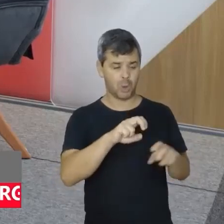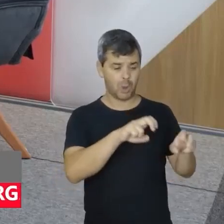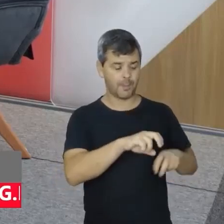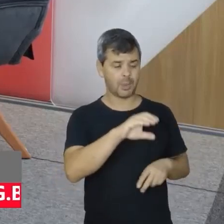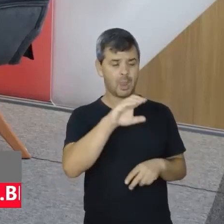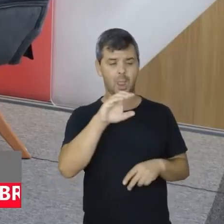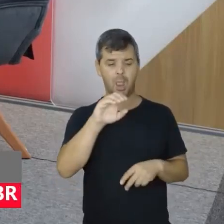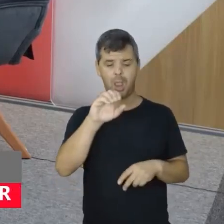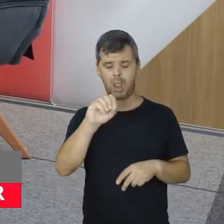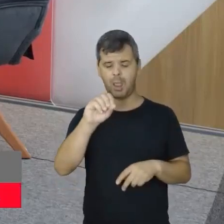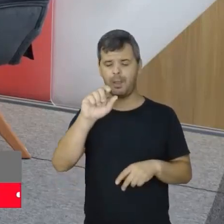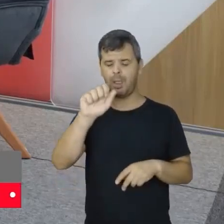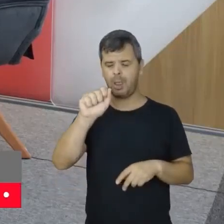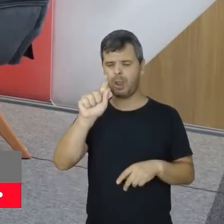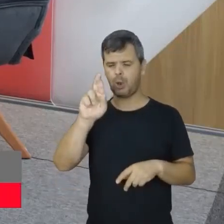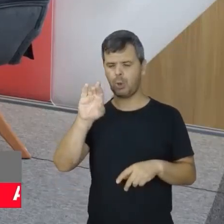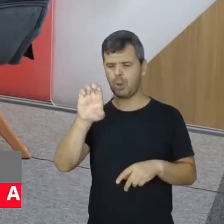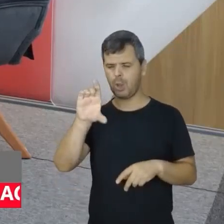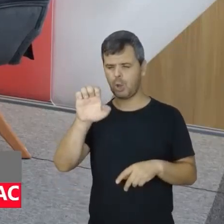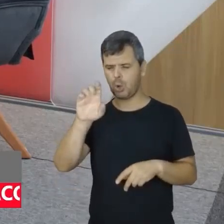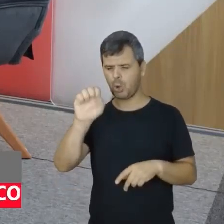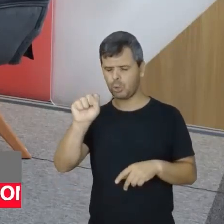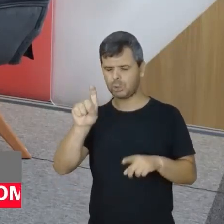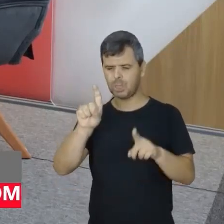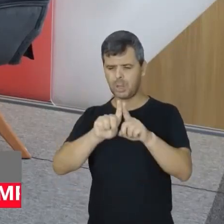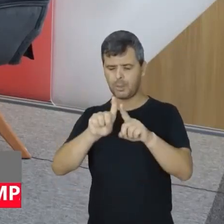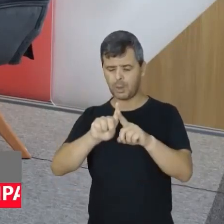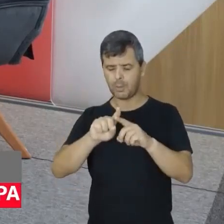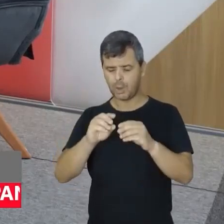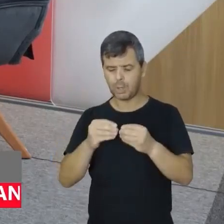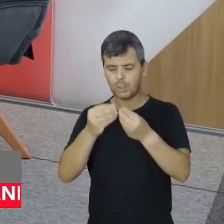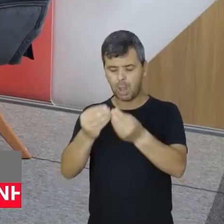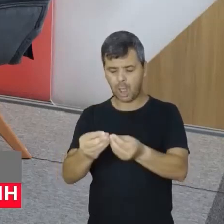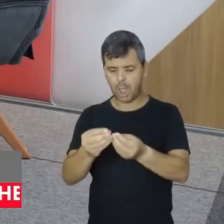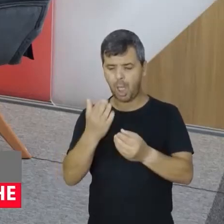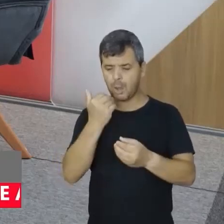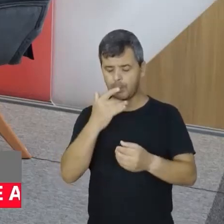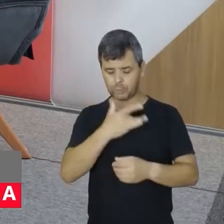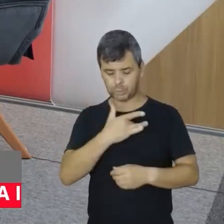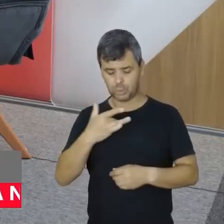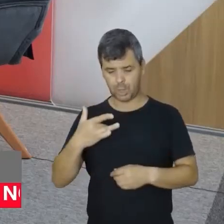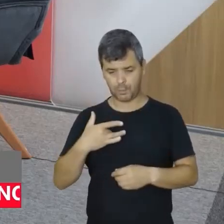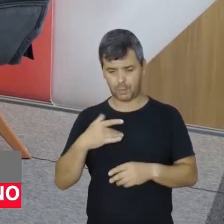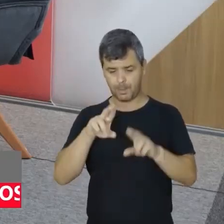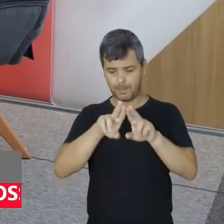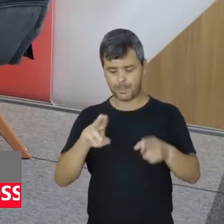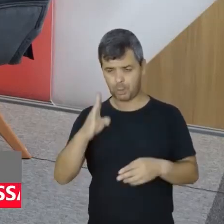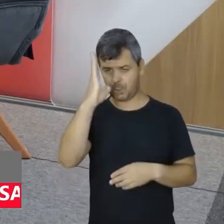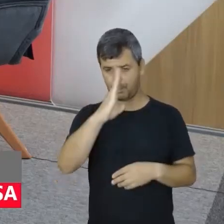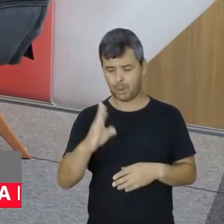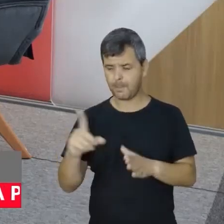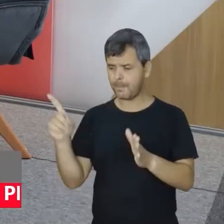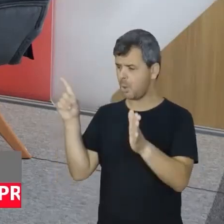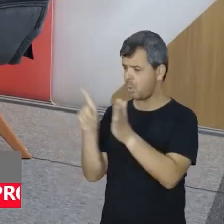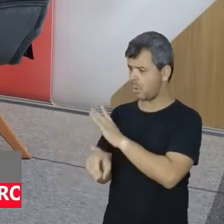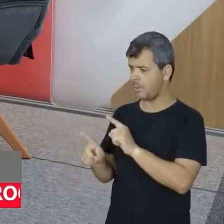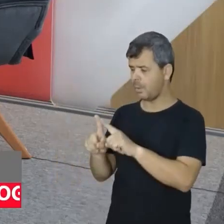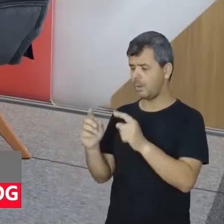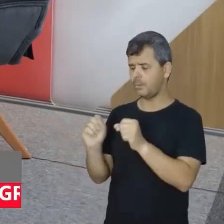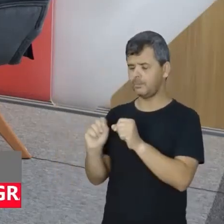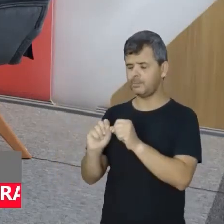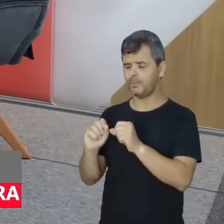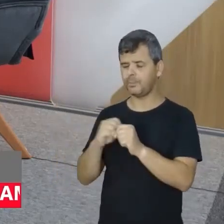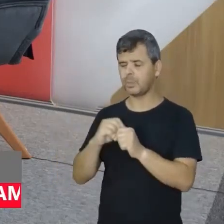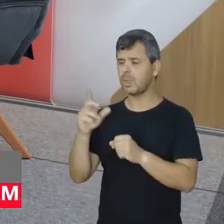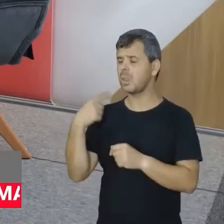e com a agricultura familiar, que coloca alimentos saudáveis na mesa dos brasileiros. Aí eu já aproveito aqui para colocar a pergunta também do Alberto Quirone,